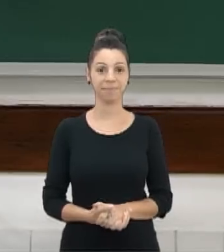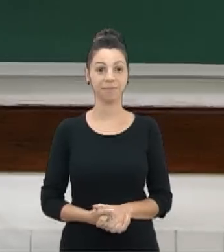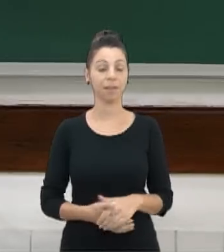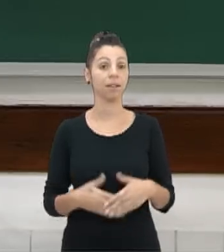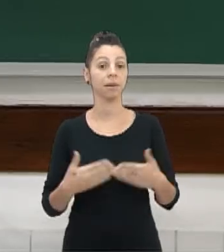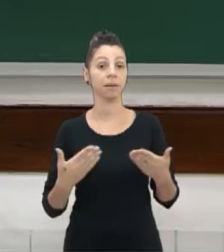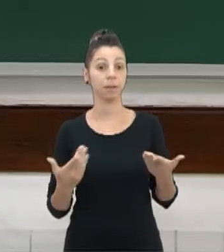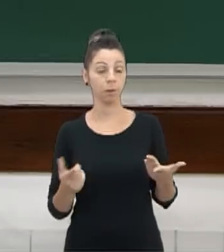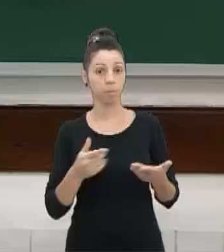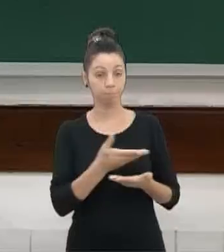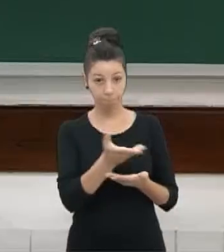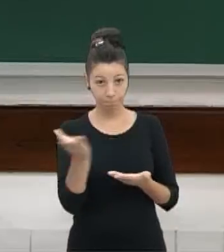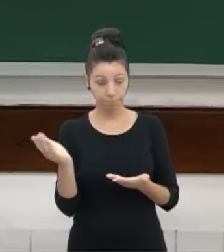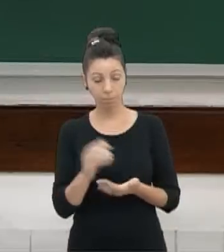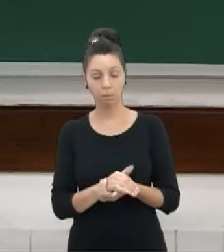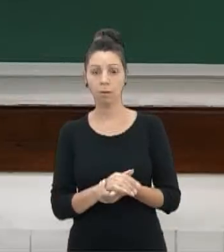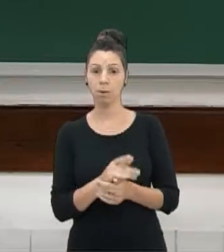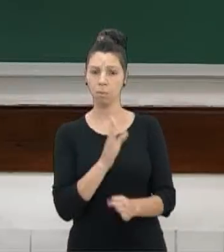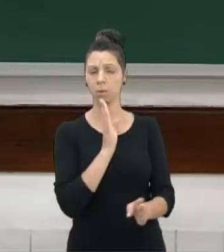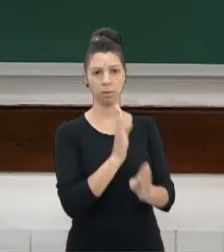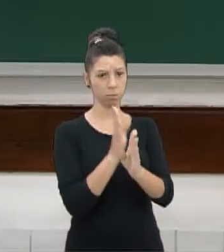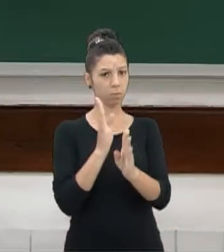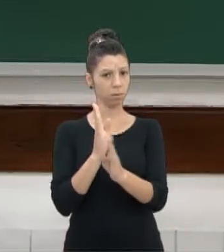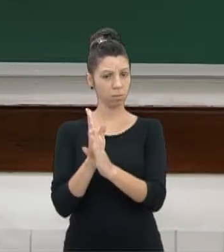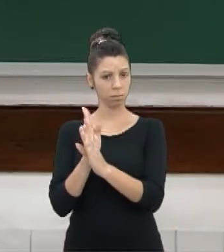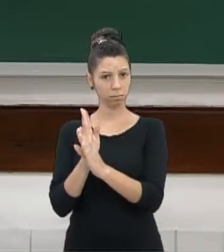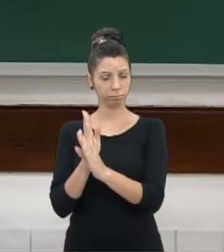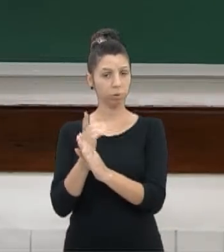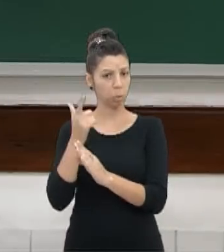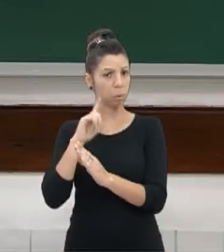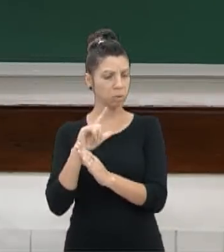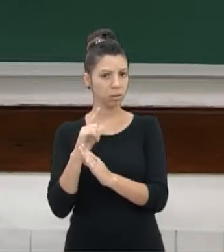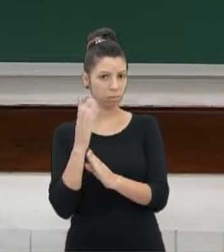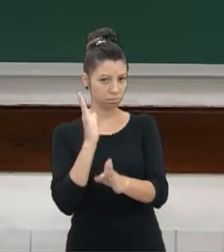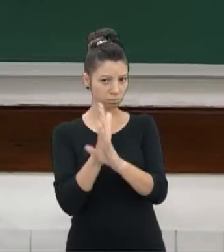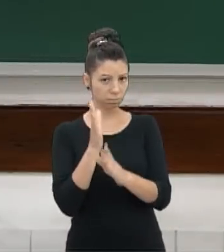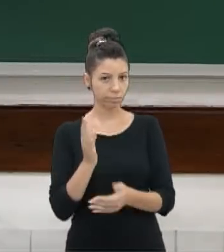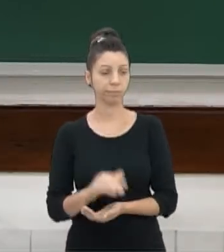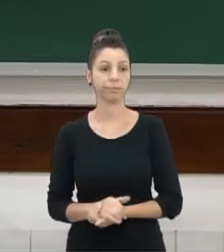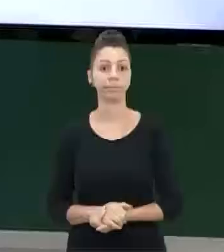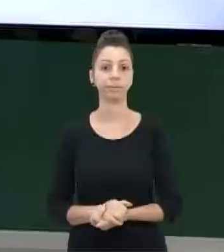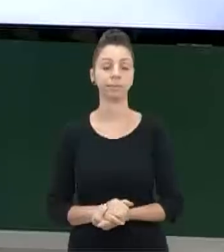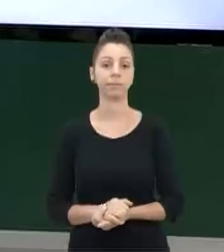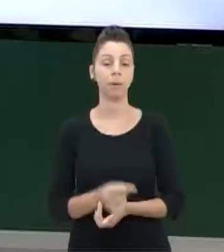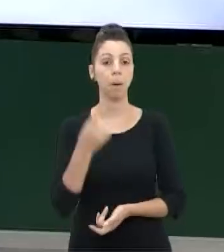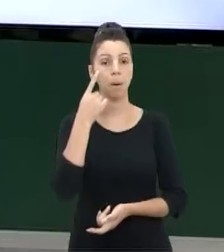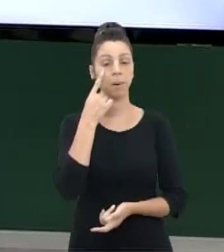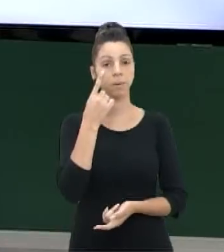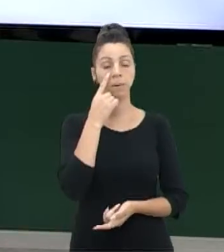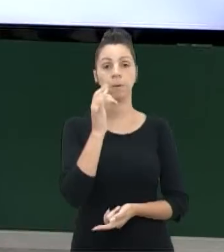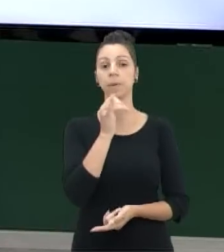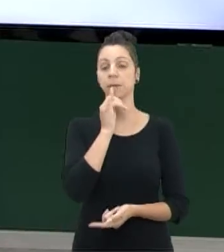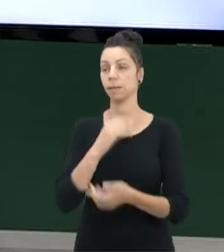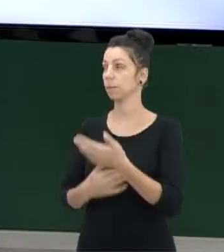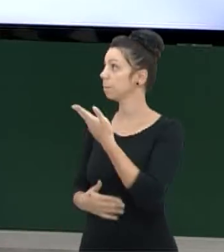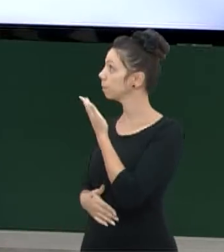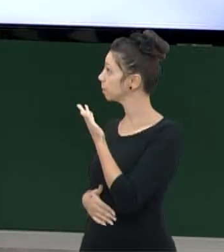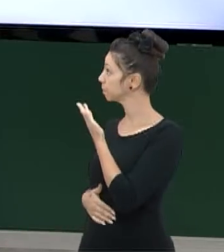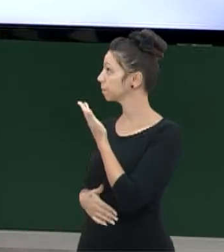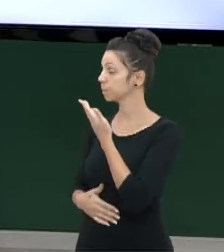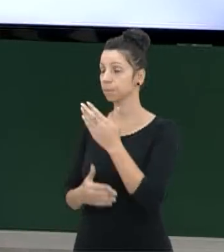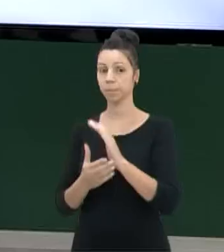Então, pessoal, você achou aí? Conseguiu achar? Vamos lá? Olha lá, com o exemplo que a professora trouxe, tá? Olha